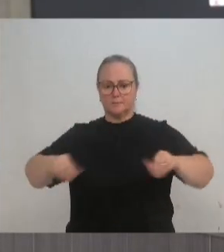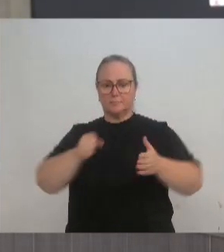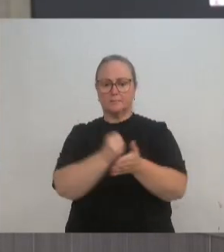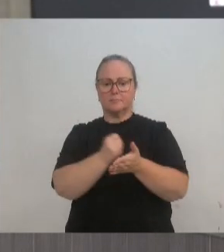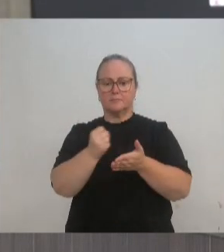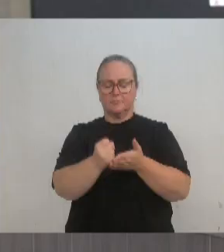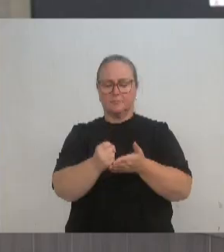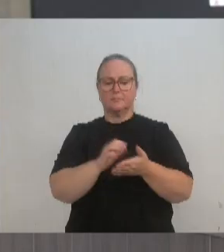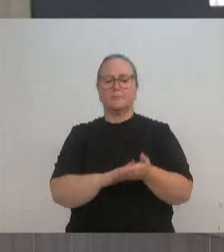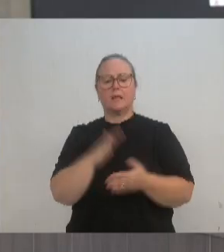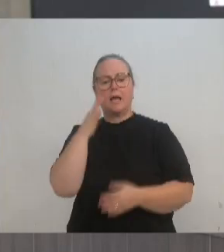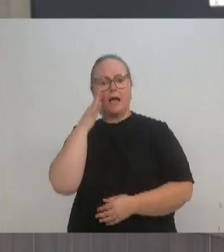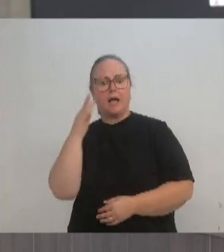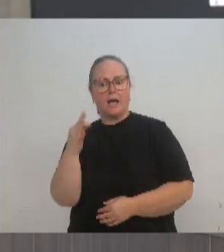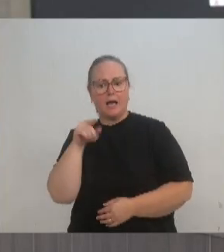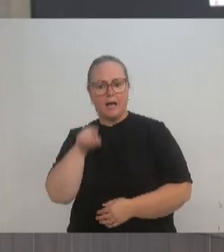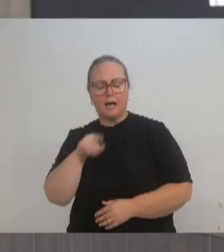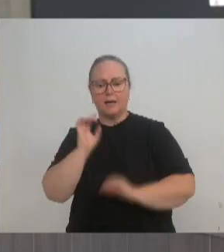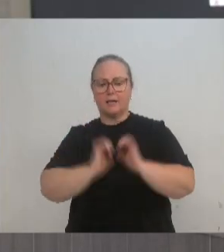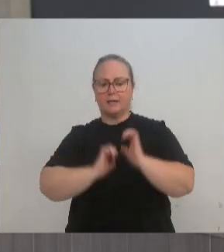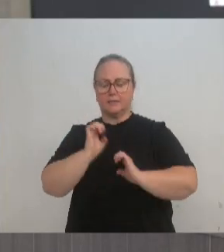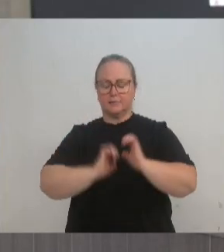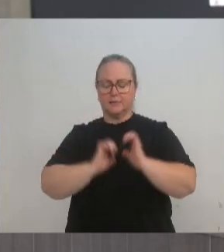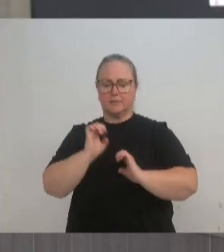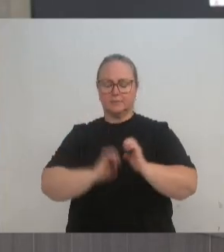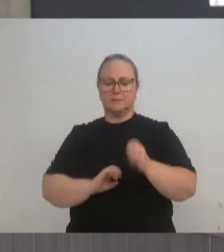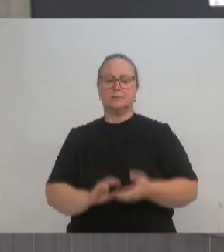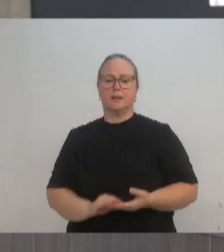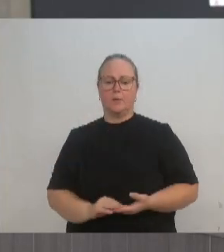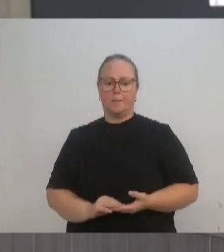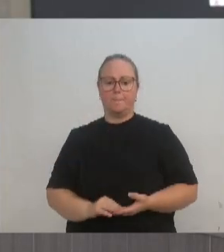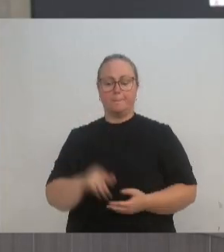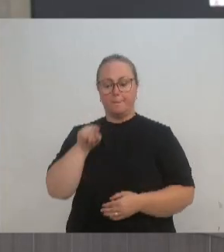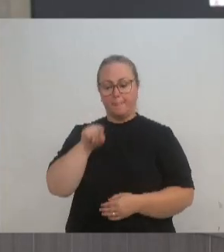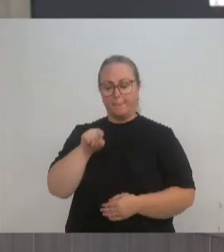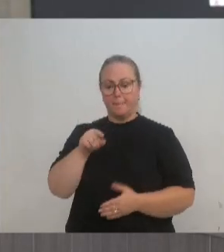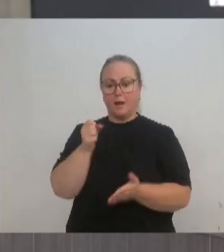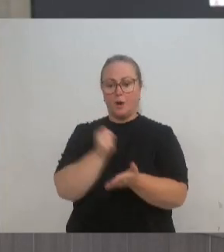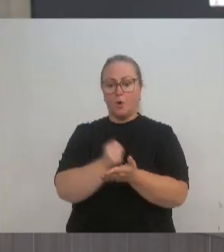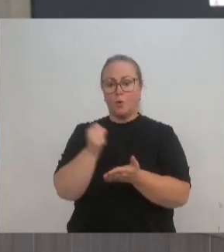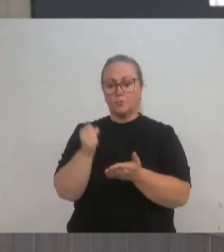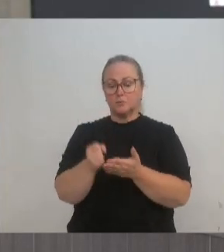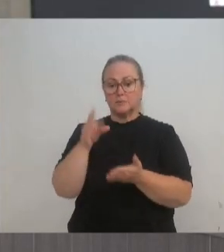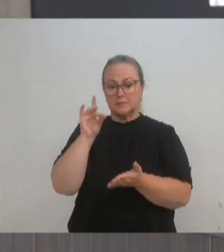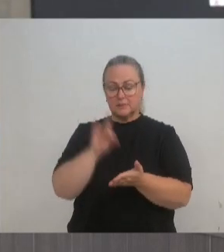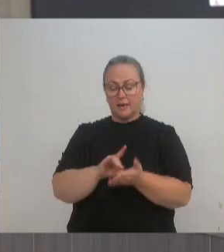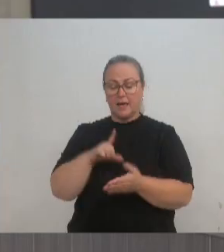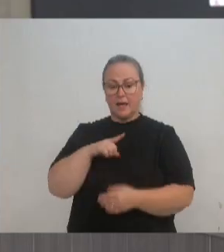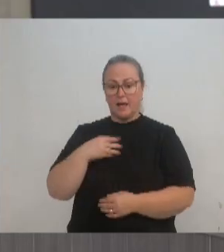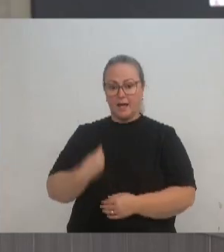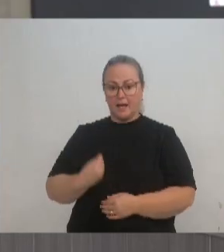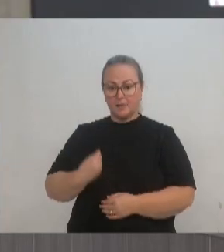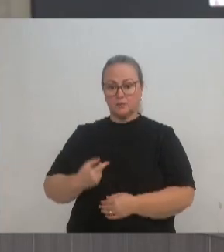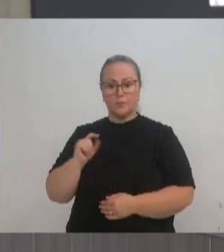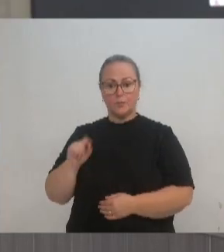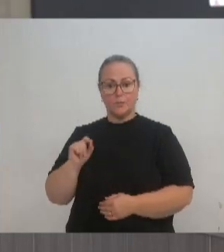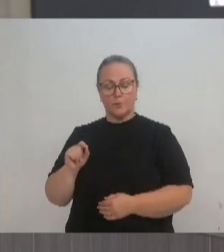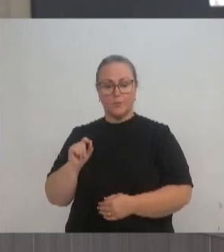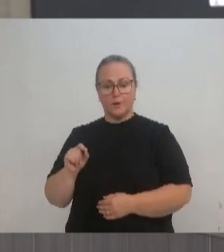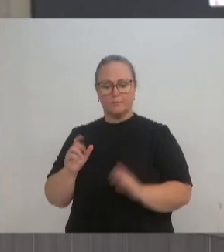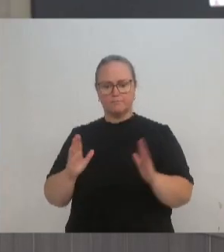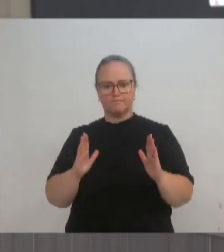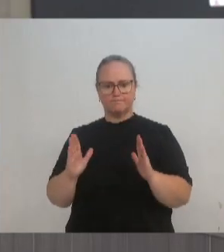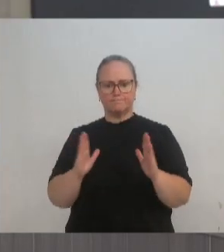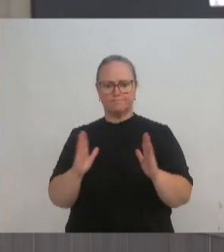gente ouviu essa empresa, porque no próprio contrato ela fala que determinado